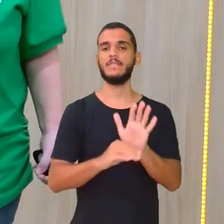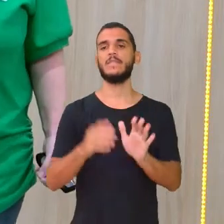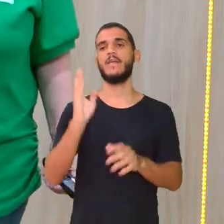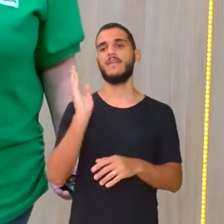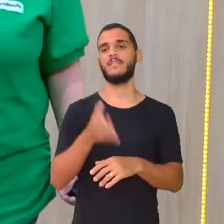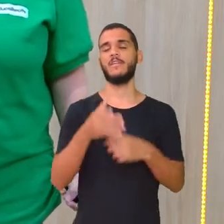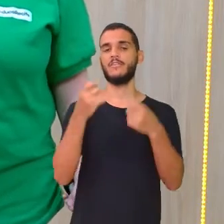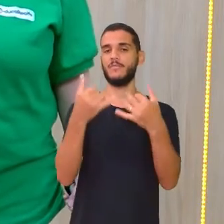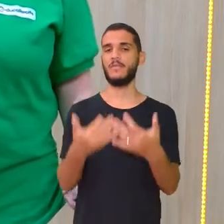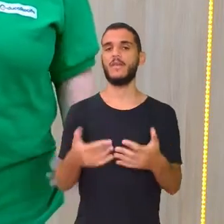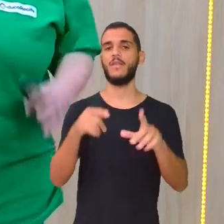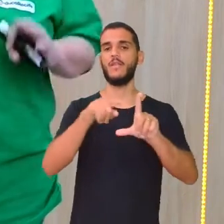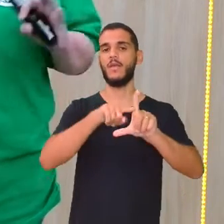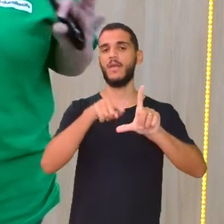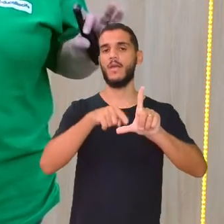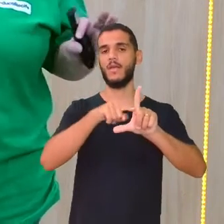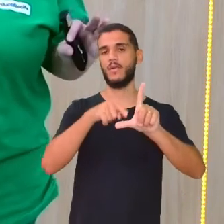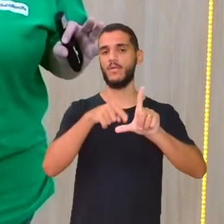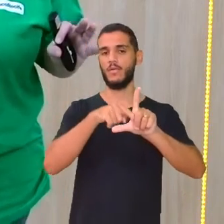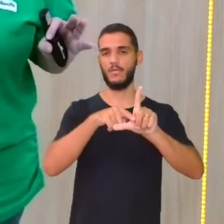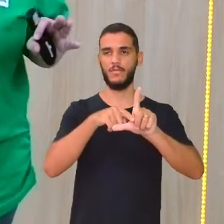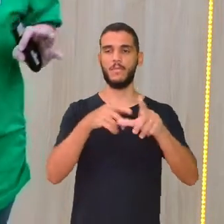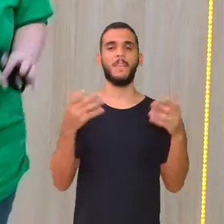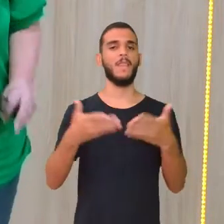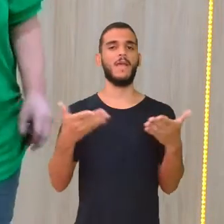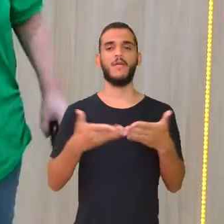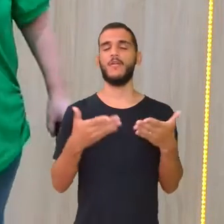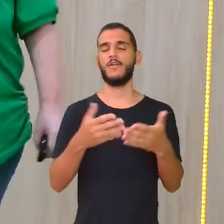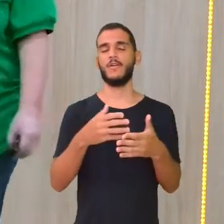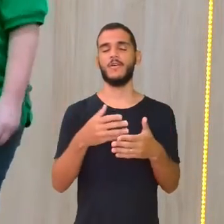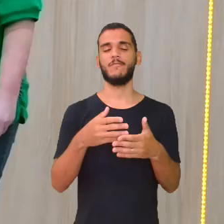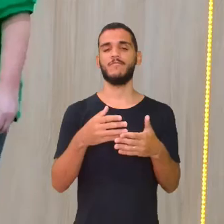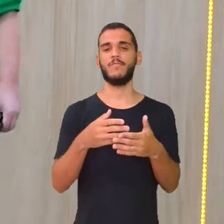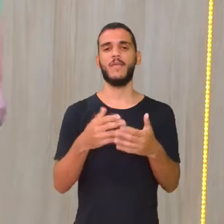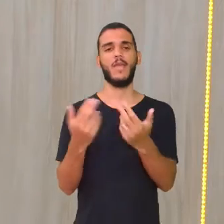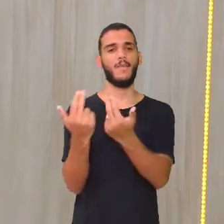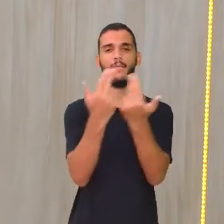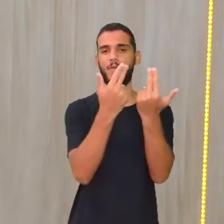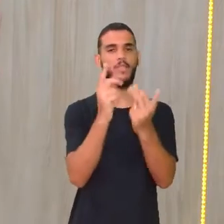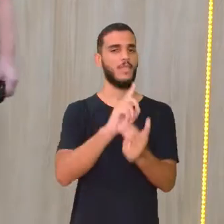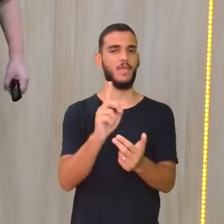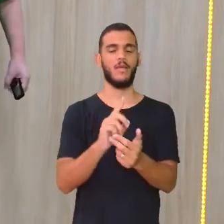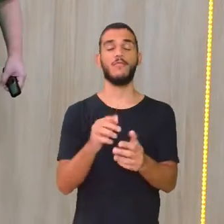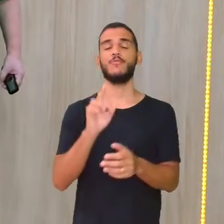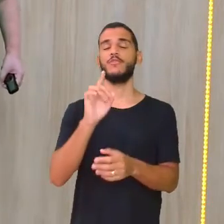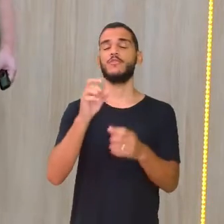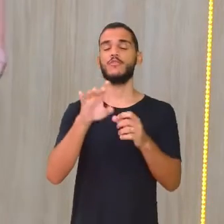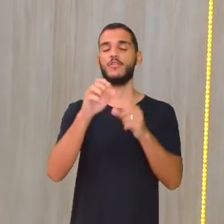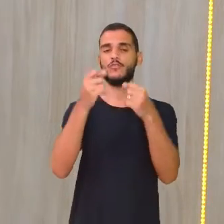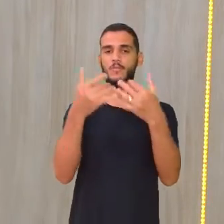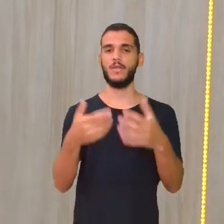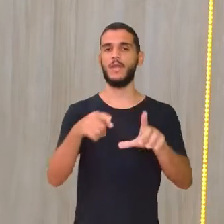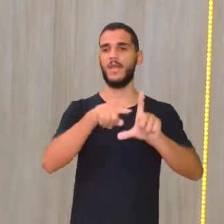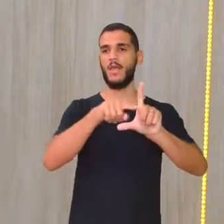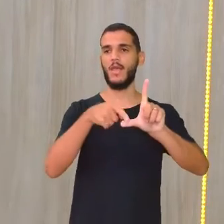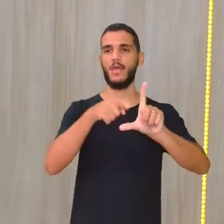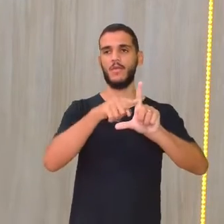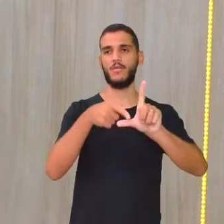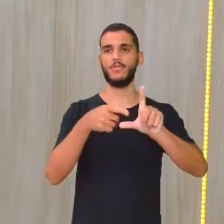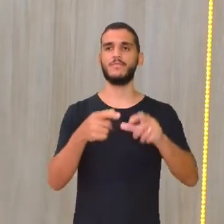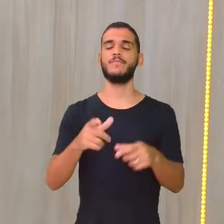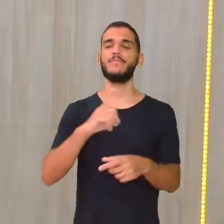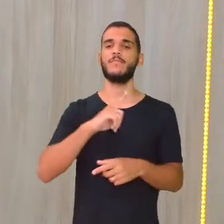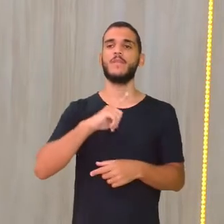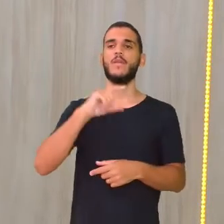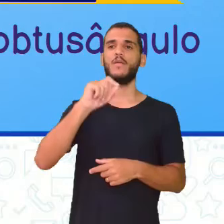de ângulos? Eu não estou falando mais de lados, tá? Então, eu tenho retângulo, que aí eu